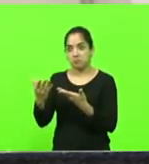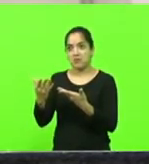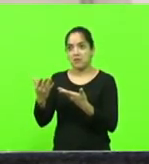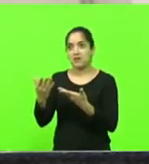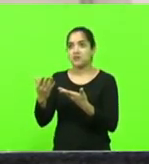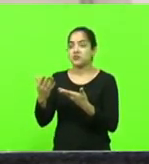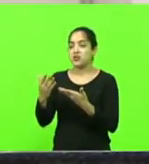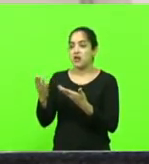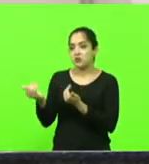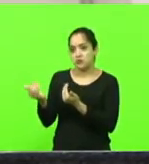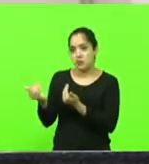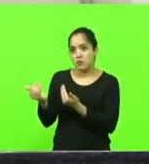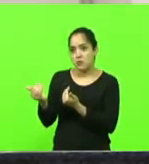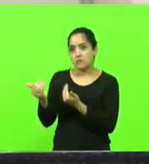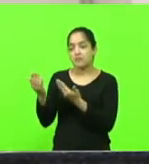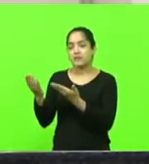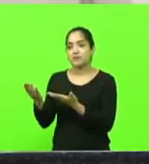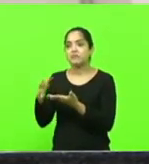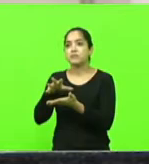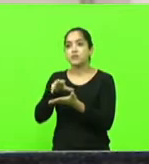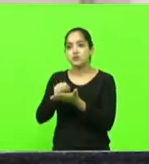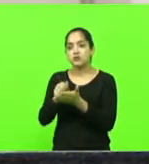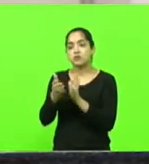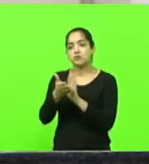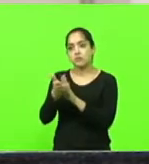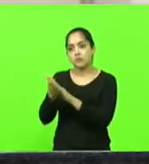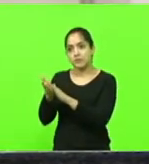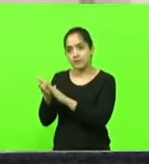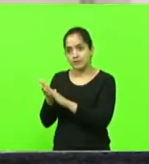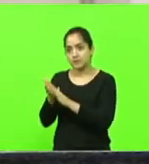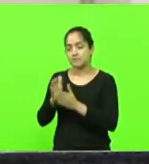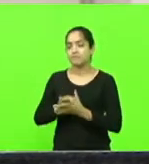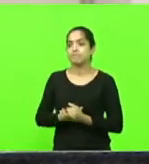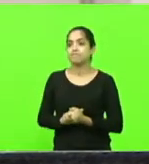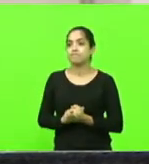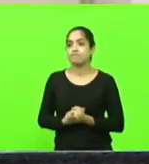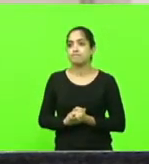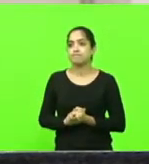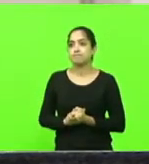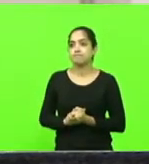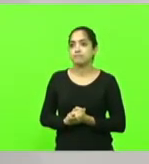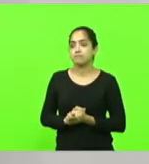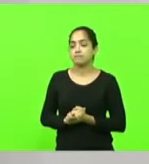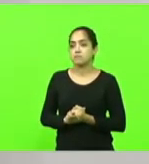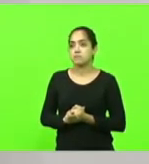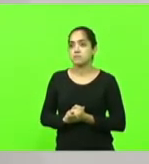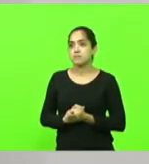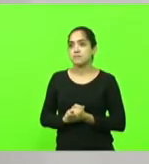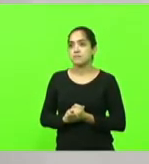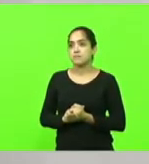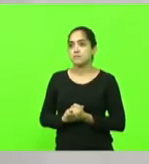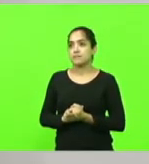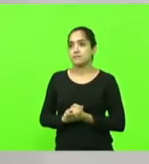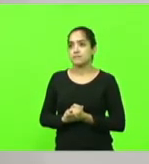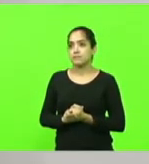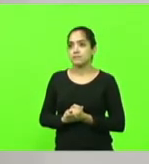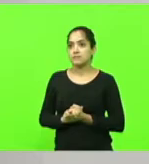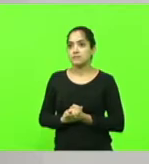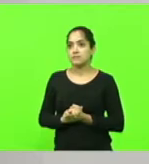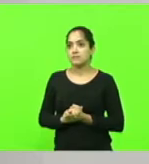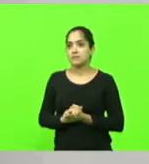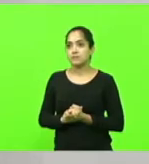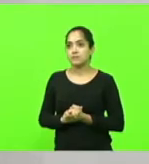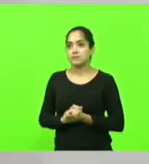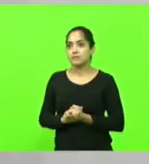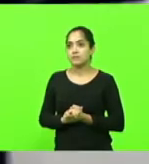idade. Quero deixar aqui registrado meus parabéns e meus cumprimentos a ele. Da mesma forma, presidente, deputado, se me permite, sim,